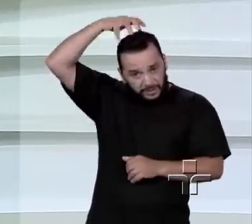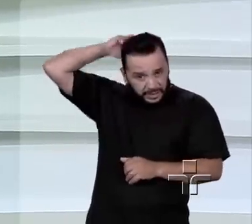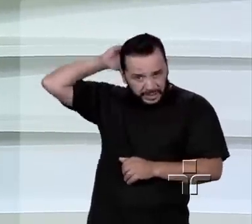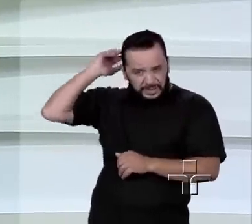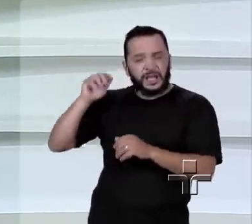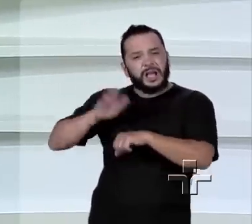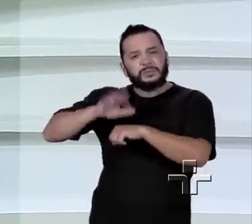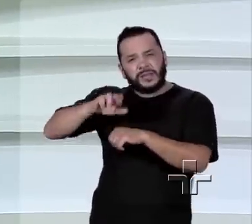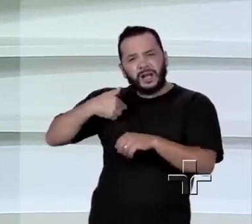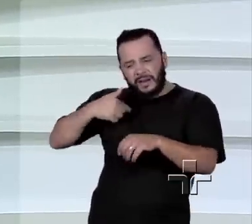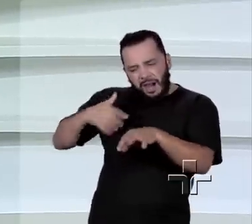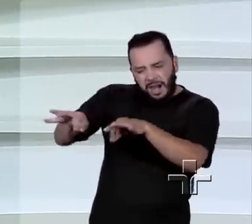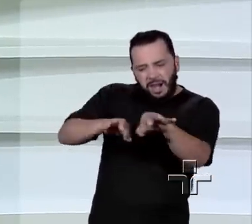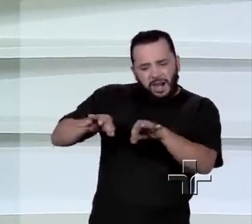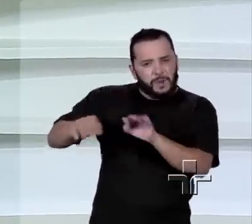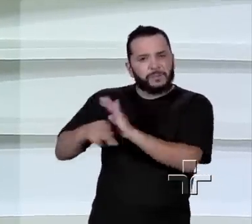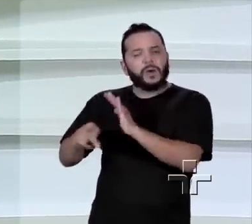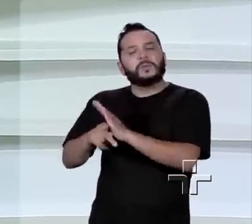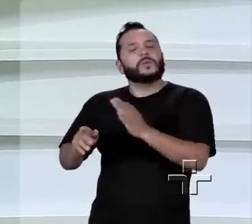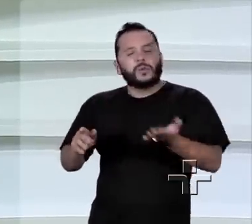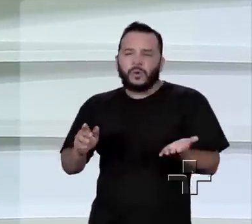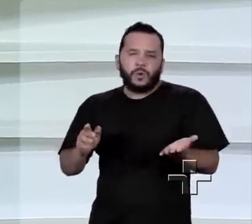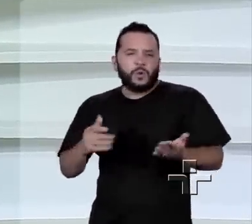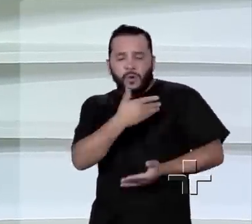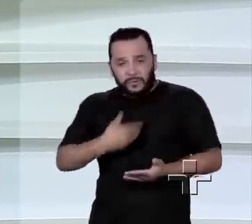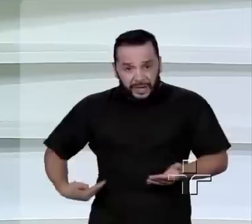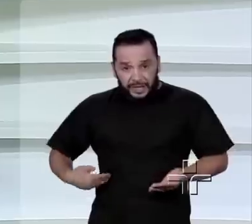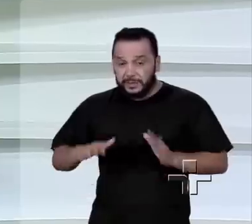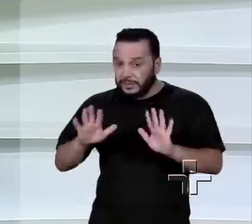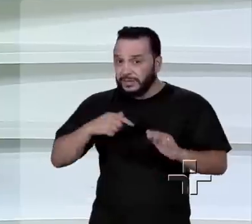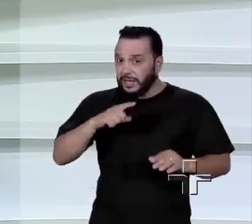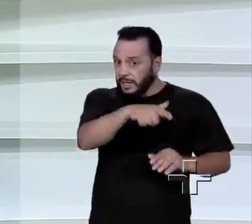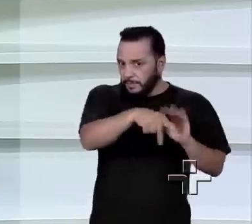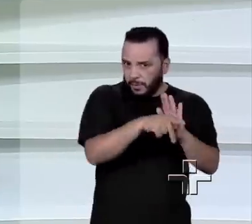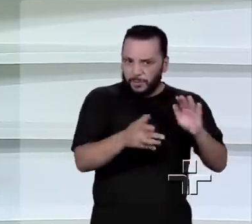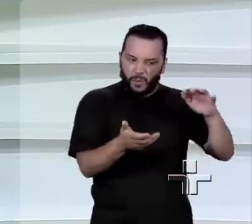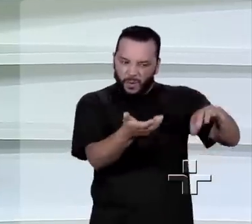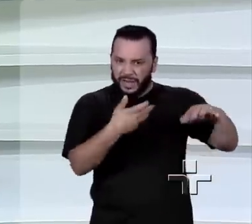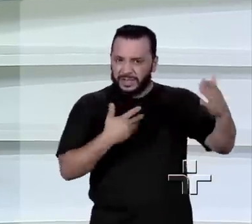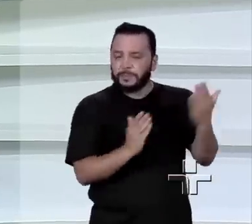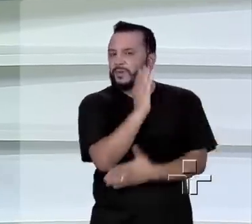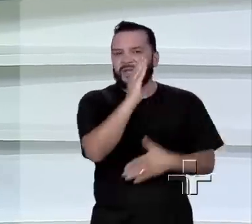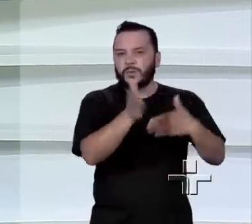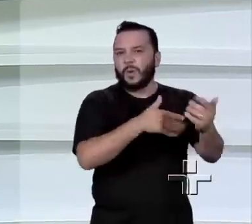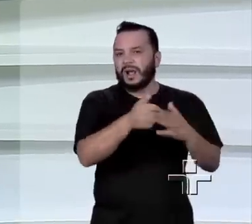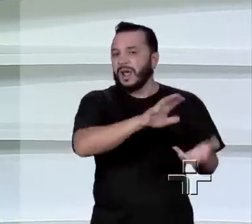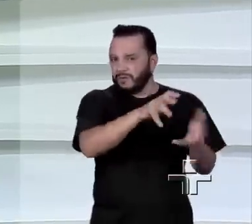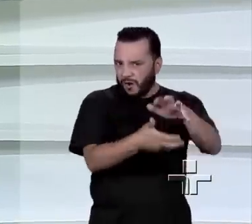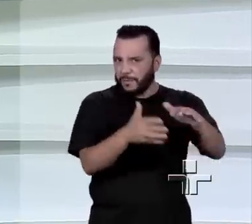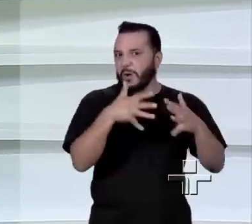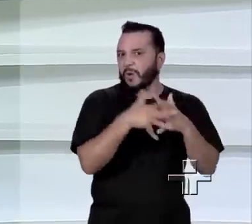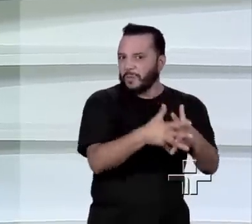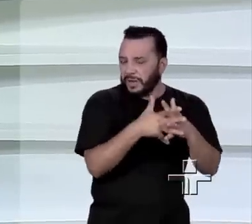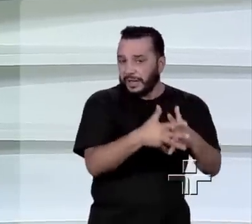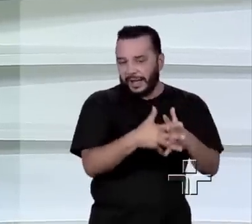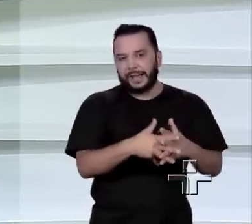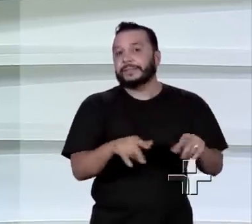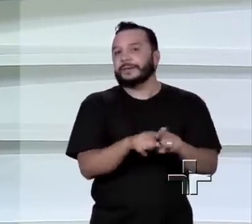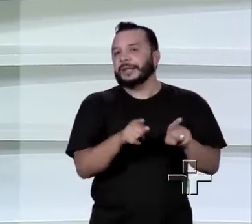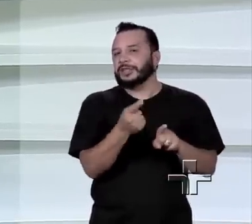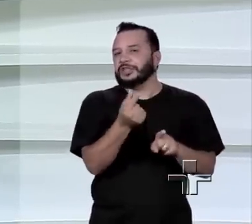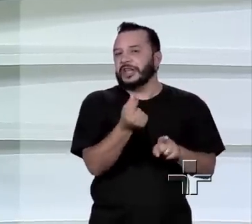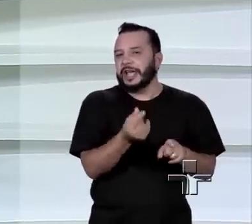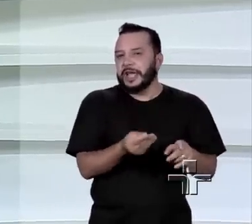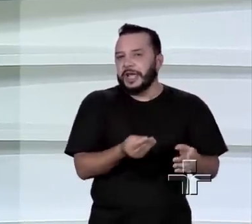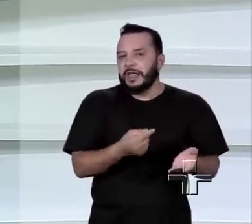articulação funcionando, a aprovação de qualquer reforma no Congresso vai ser bem complicada, a gente imagina. E sem o tal toma lá da cá, como